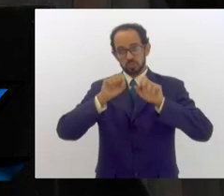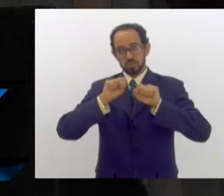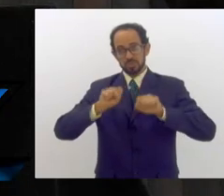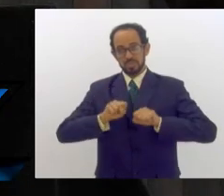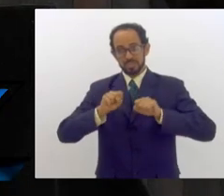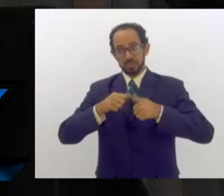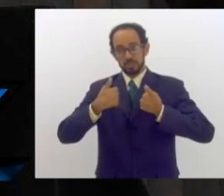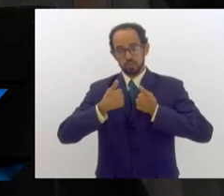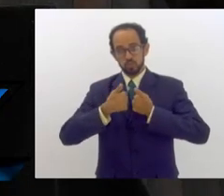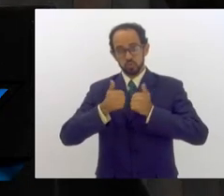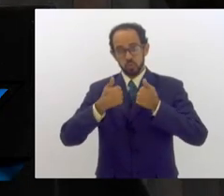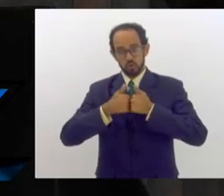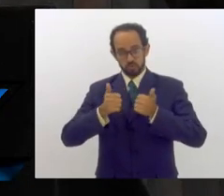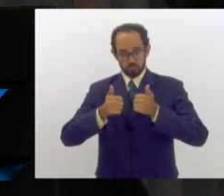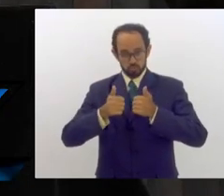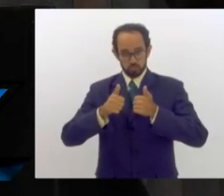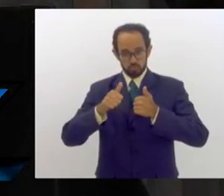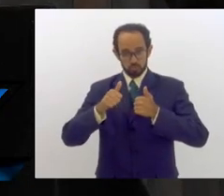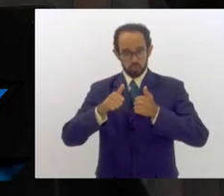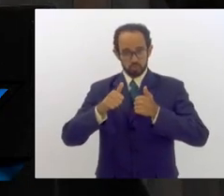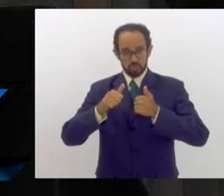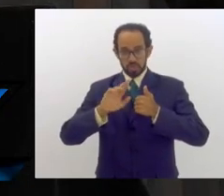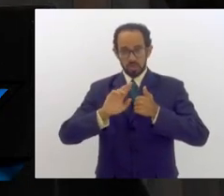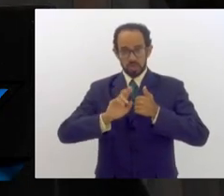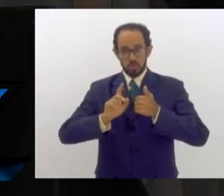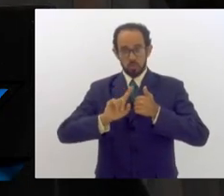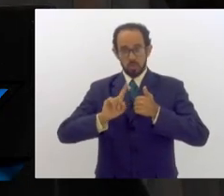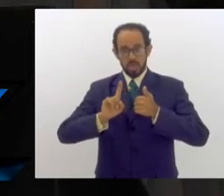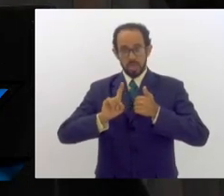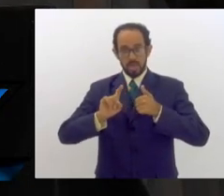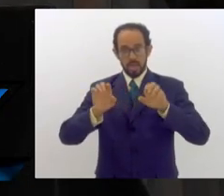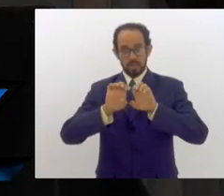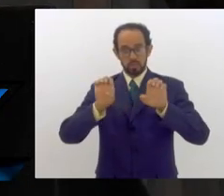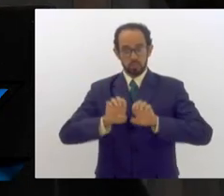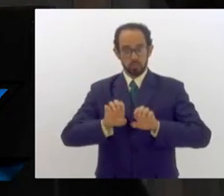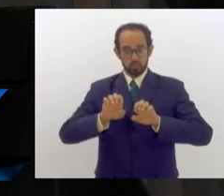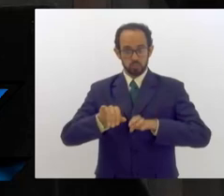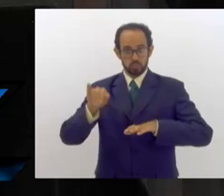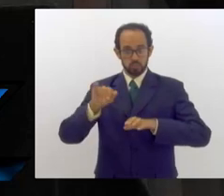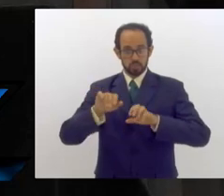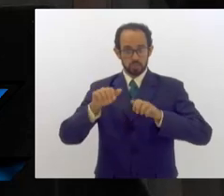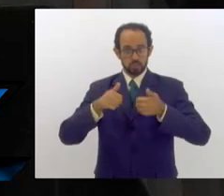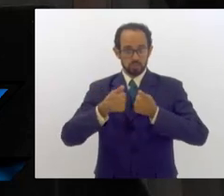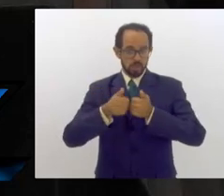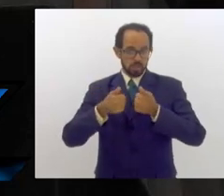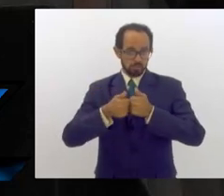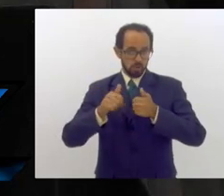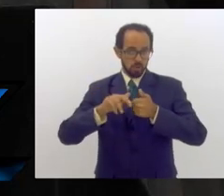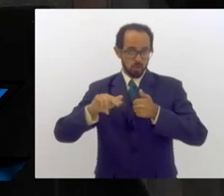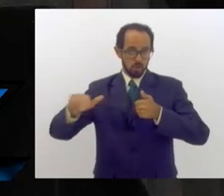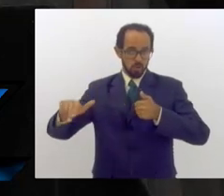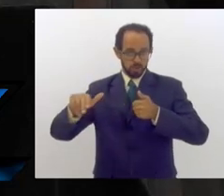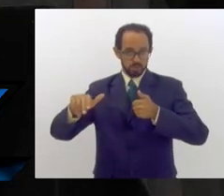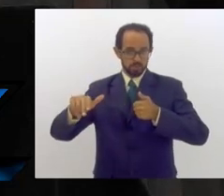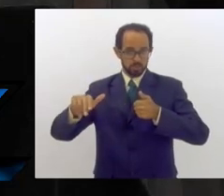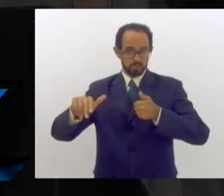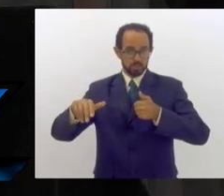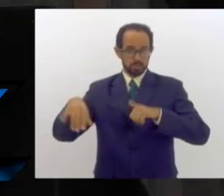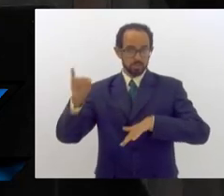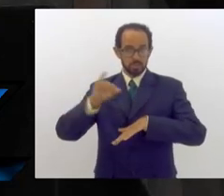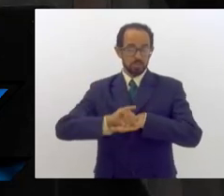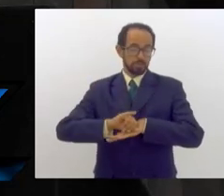que não é o sistema Que estrutura o transporte Metropolitano Então essa estrutura o transporte